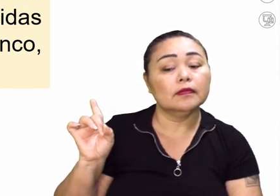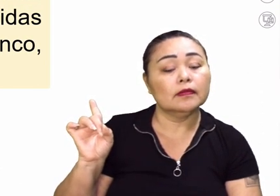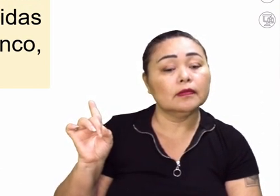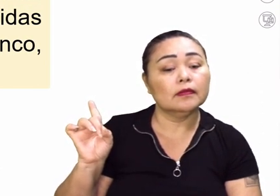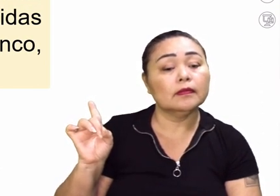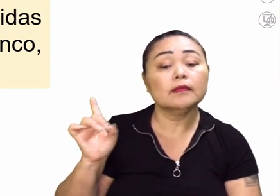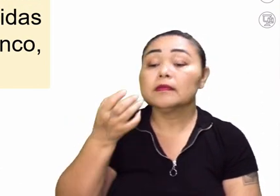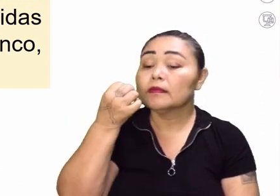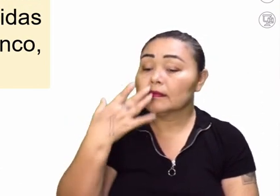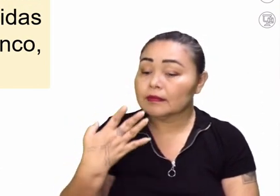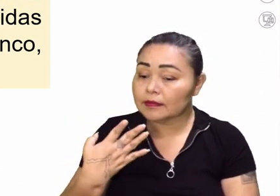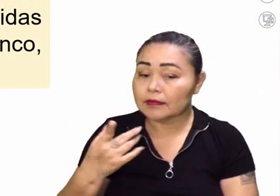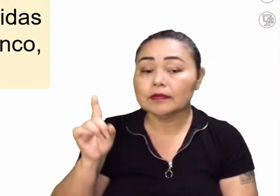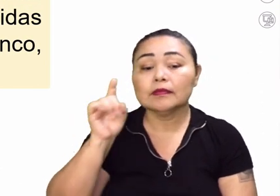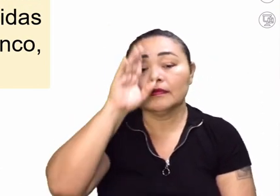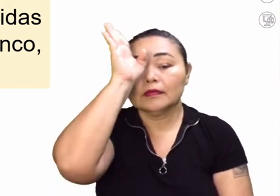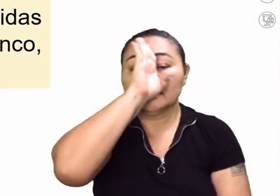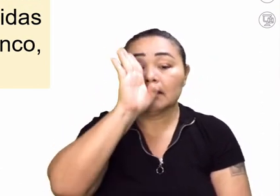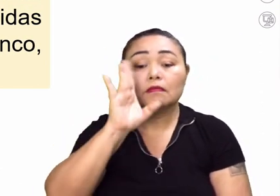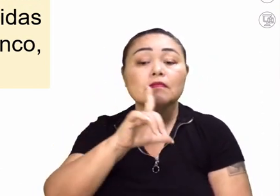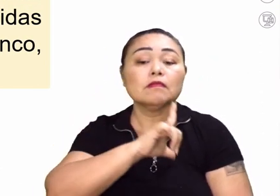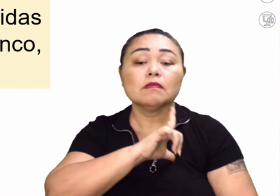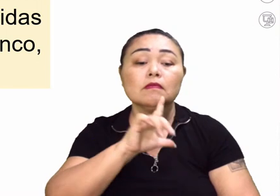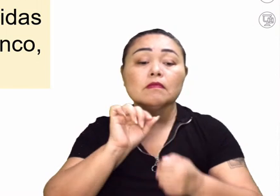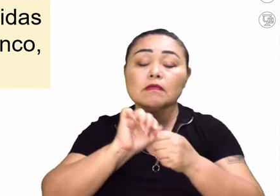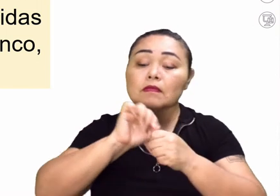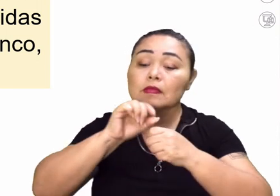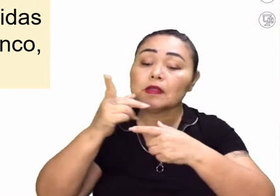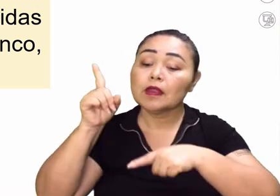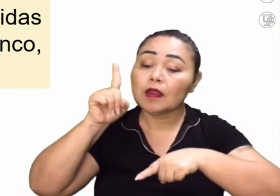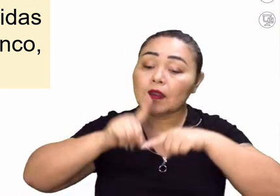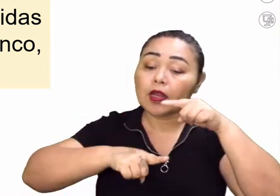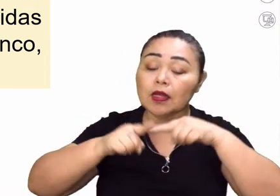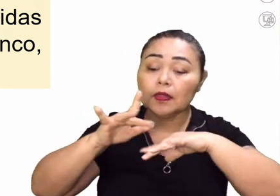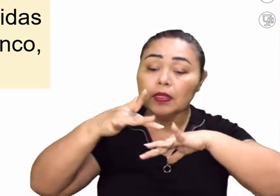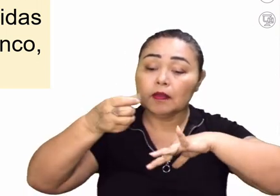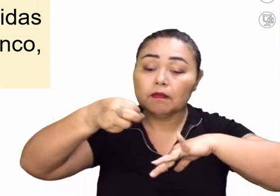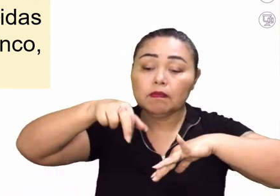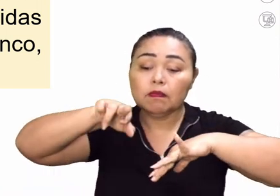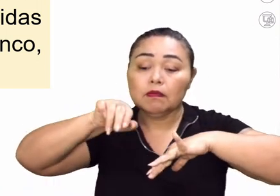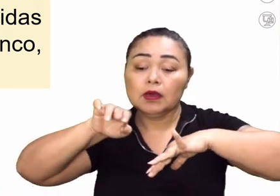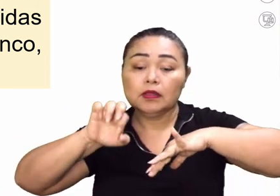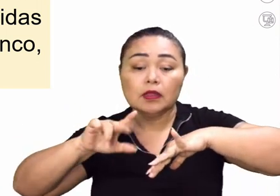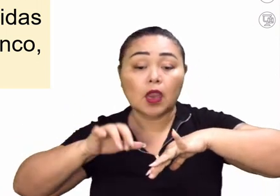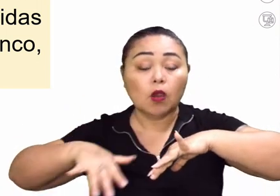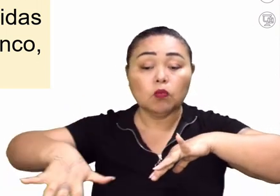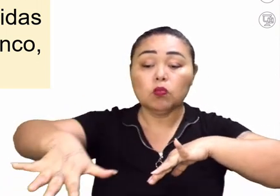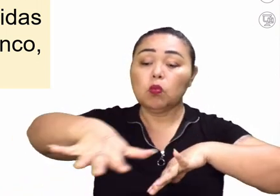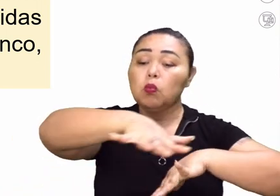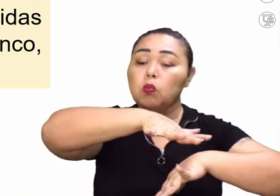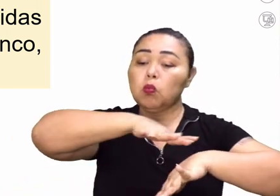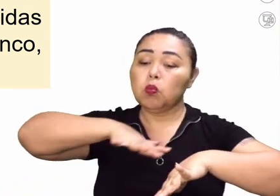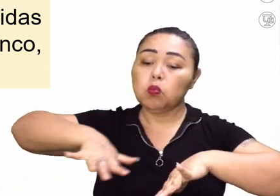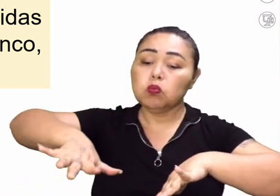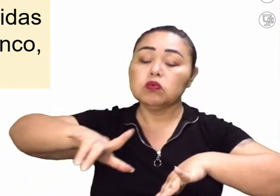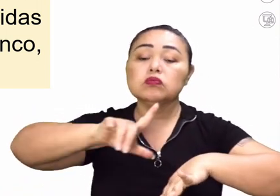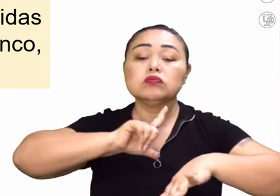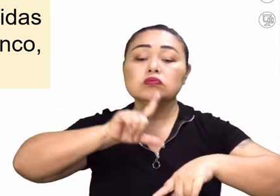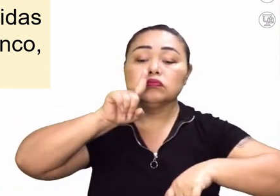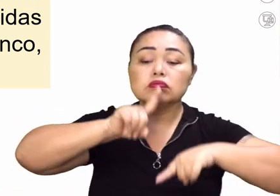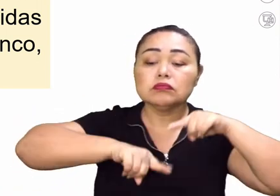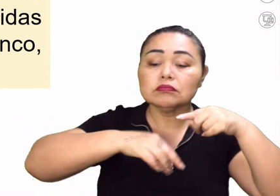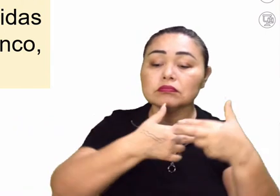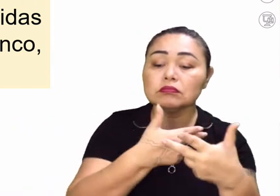bem o Brasil é um dos maiores produtores mundiais de minérios grande parte dessa riqueza está concentrada